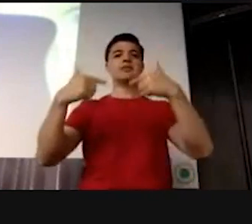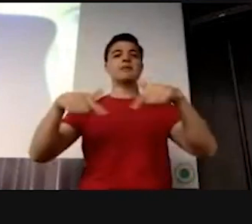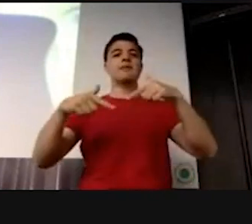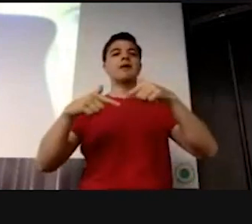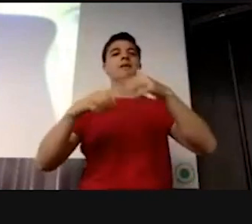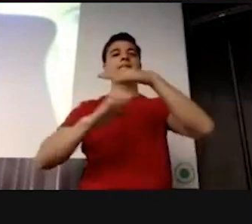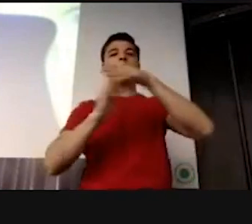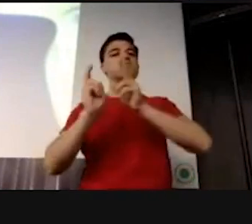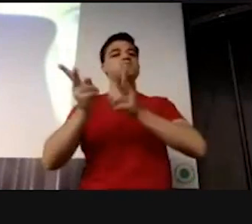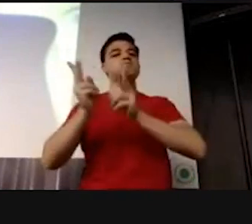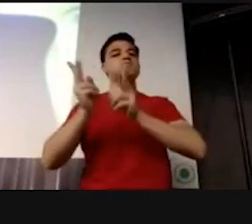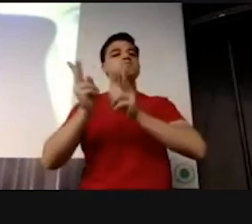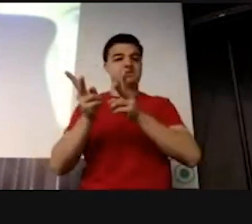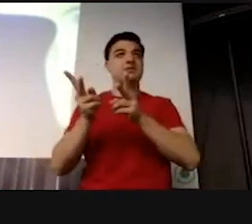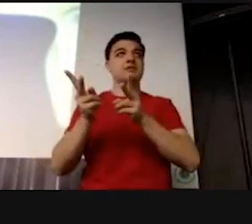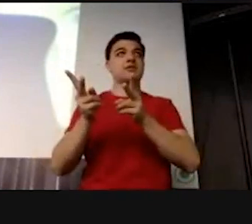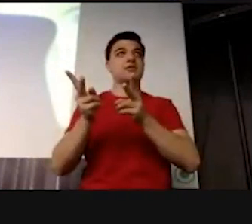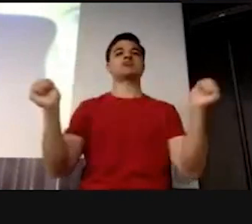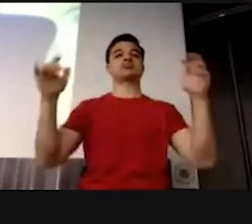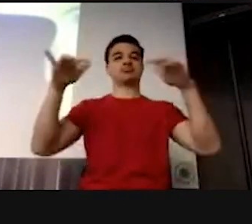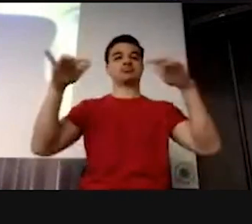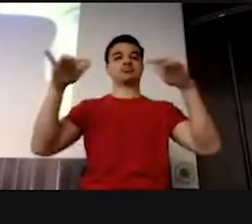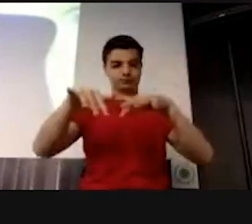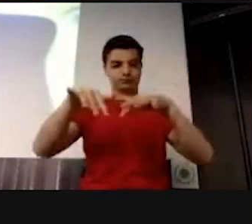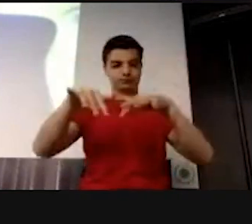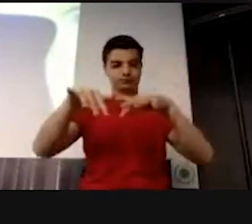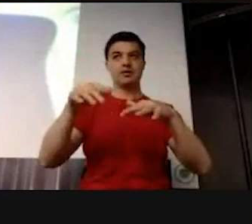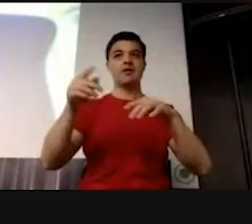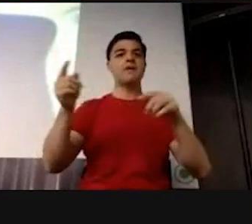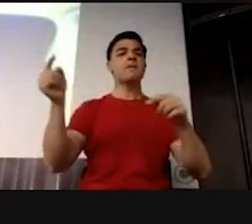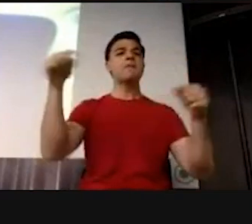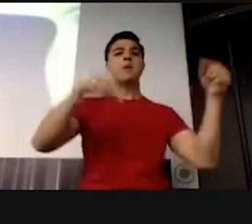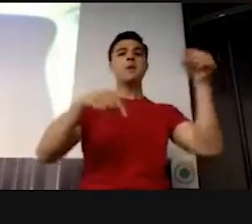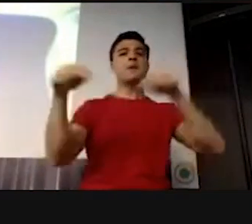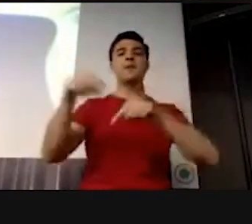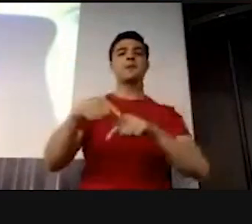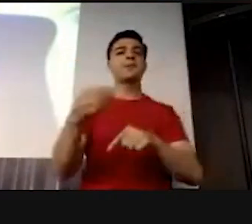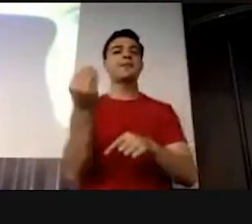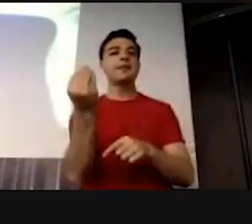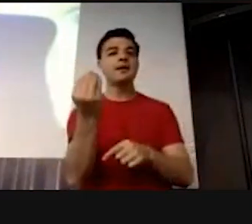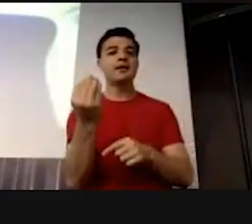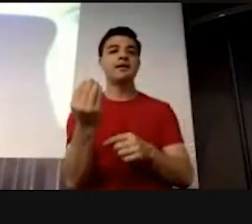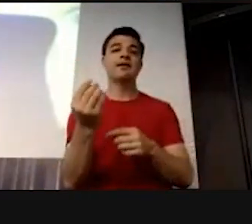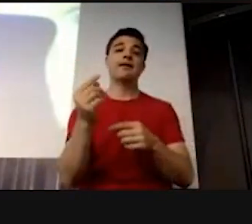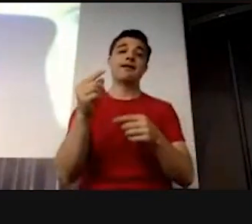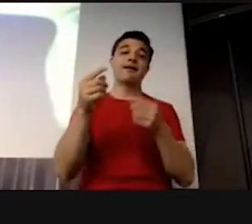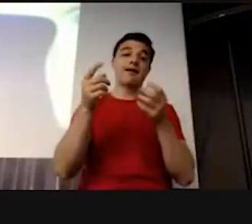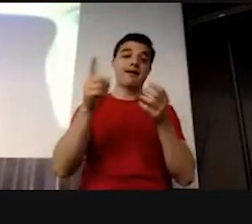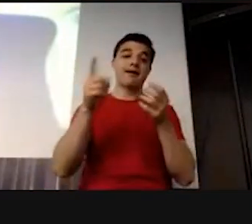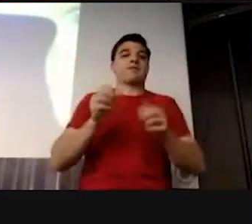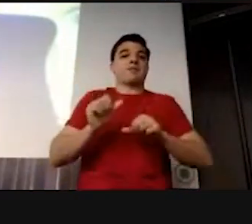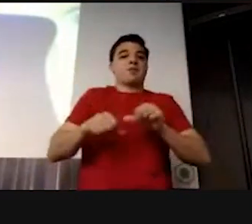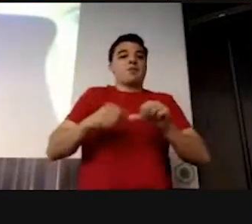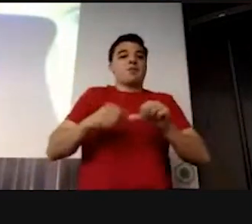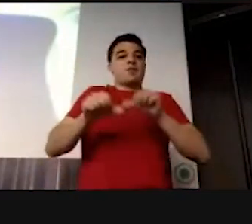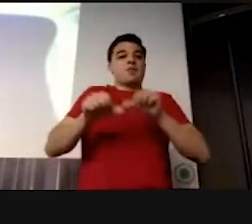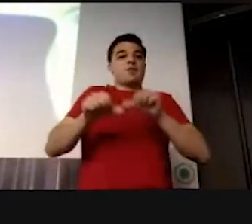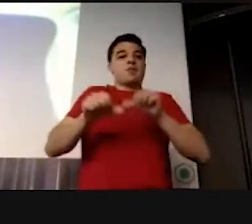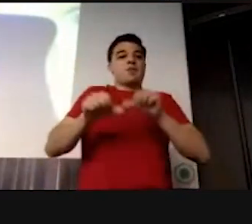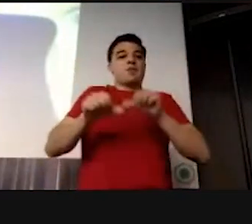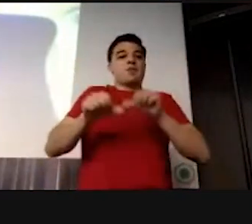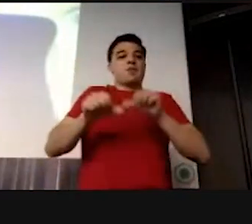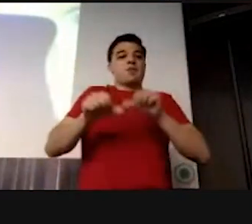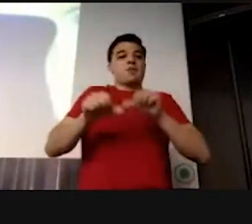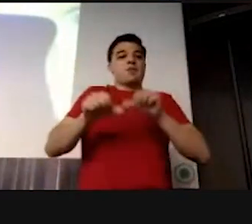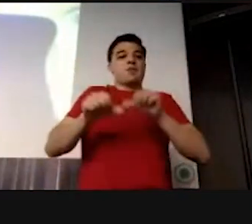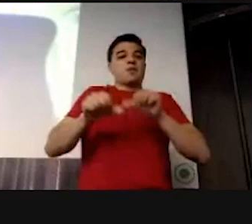estão buscando profissionais que estão buscando atuar de um jeito diferente. Mas nós temos muito ainda a conquistar, né? A gente que